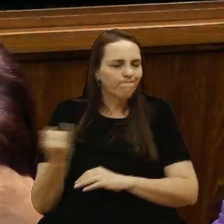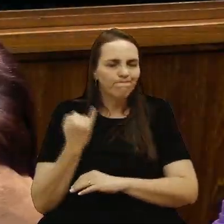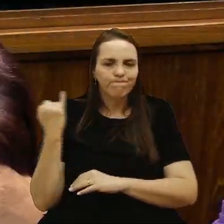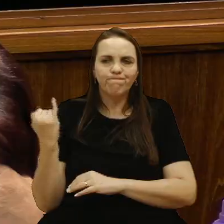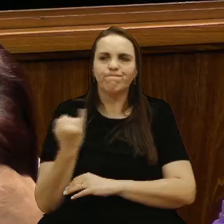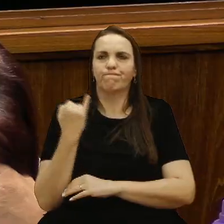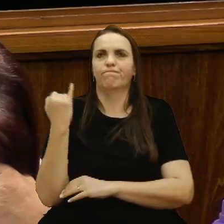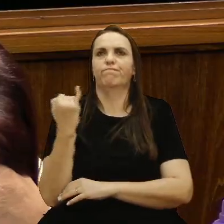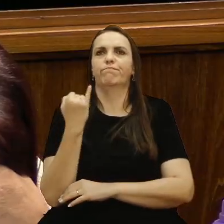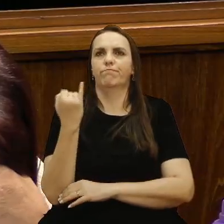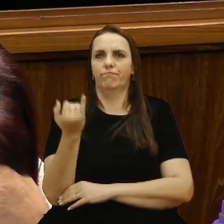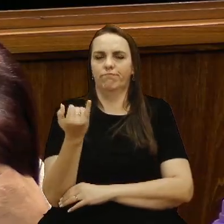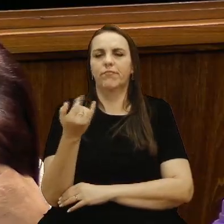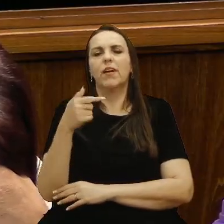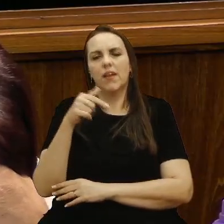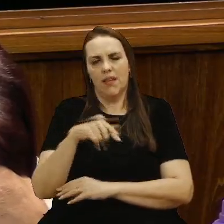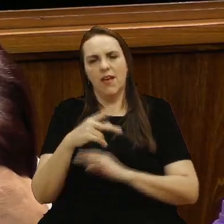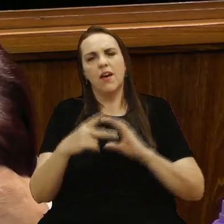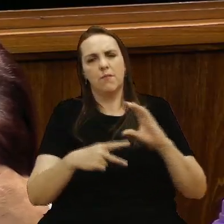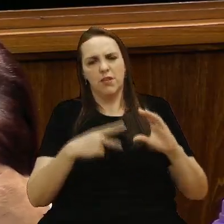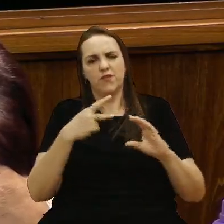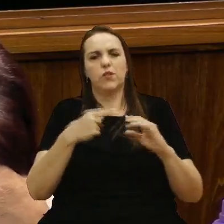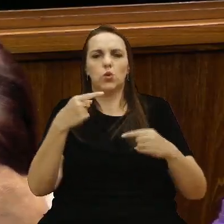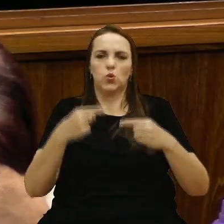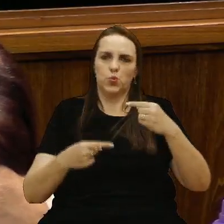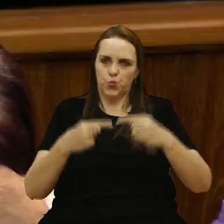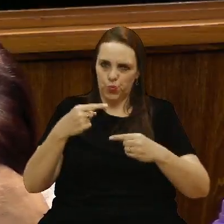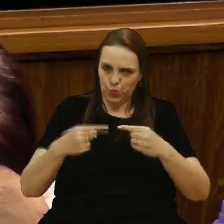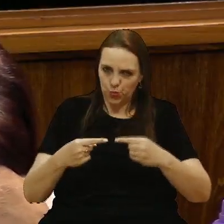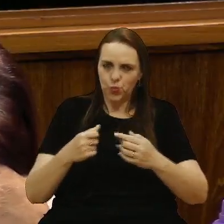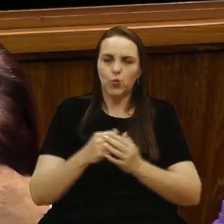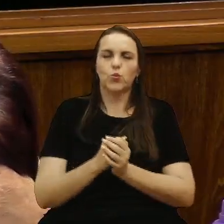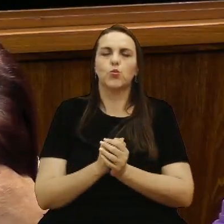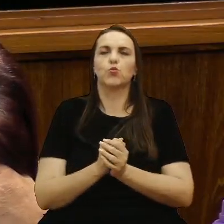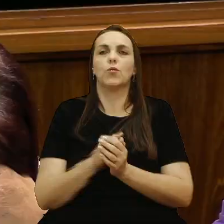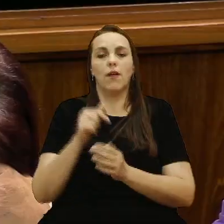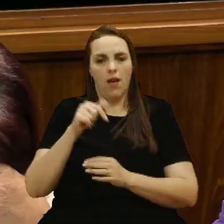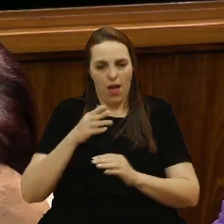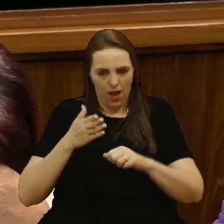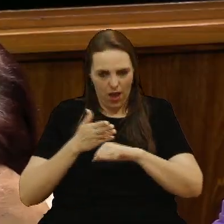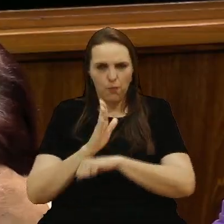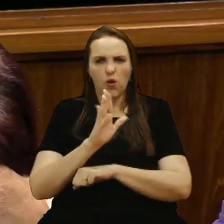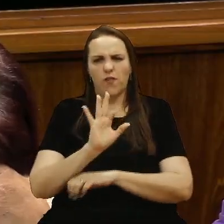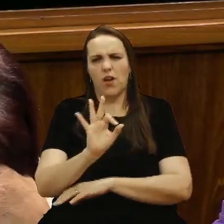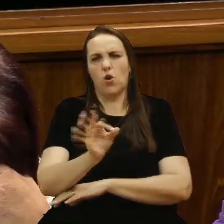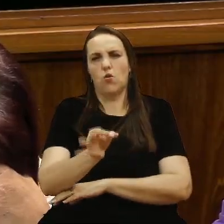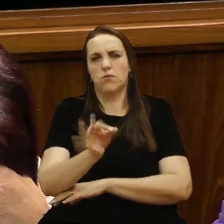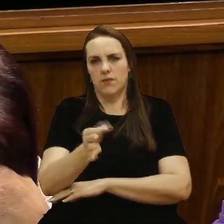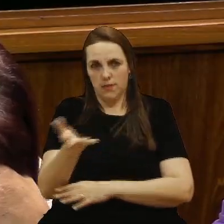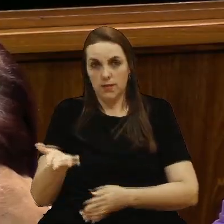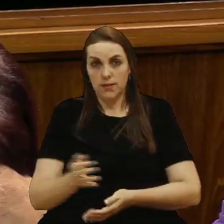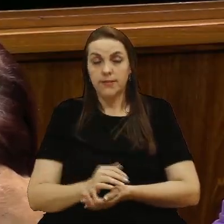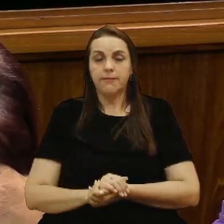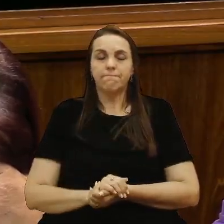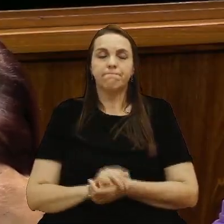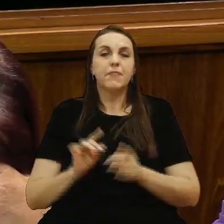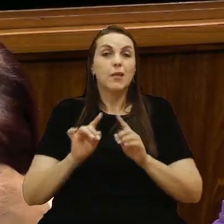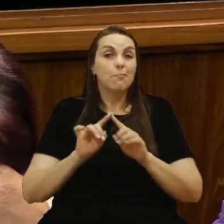que essa casa discute, que essa casa aprovará, com toda certeza aprovará,